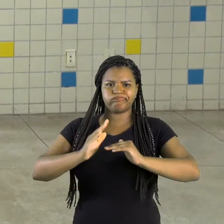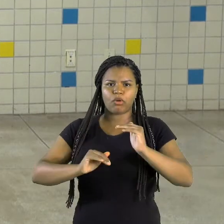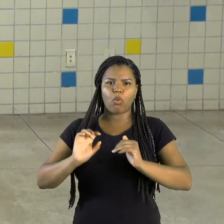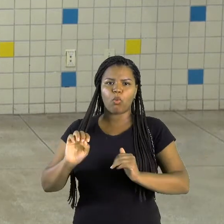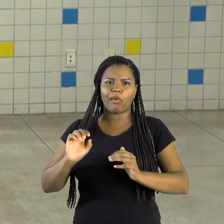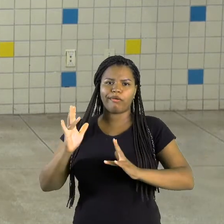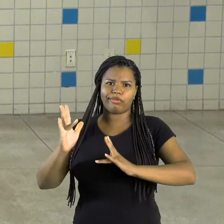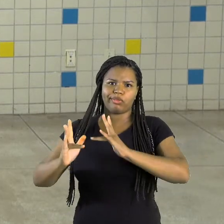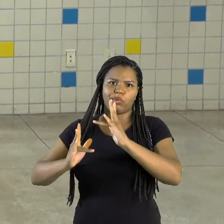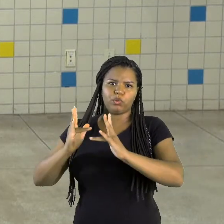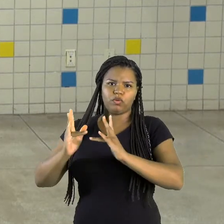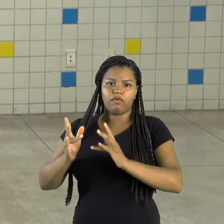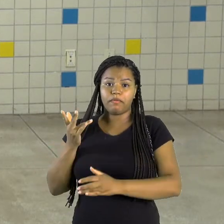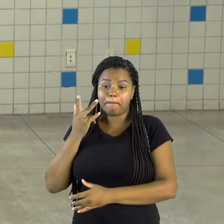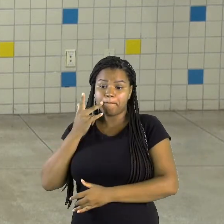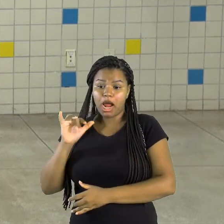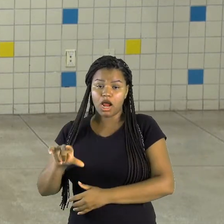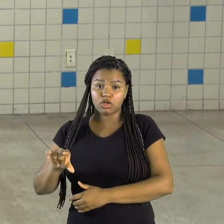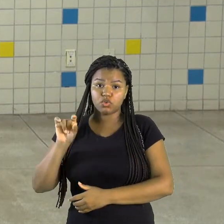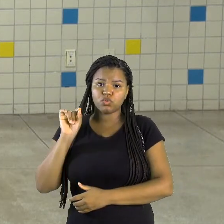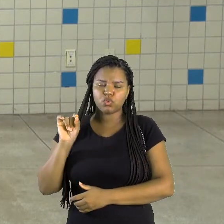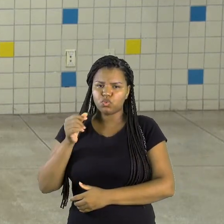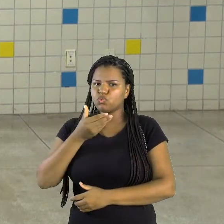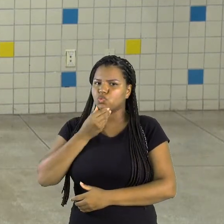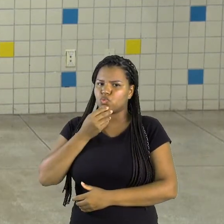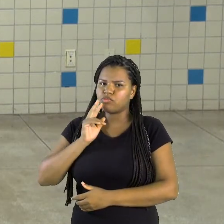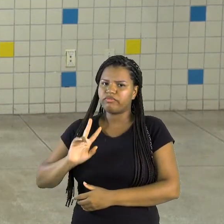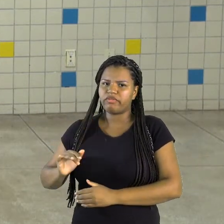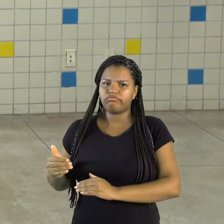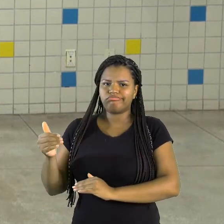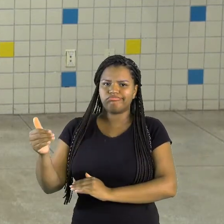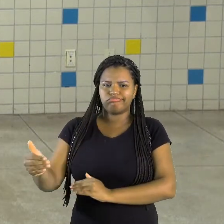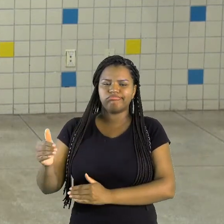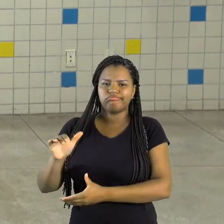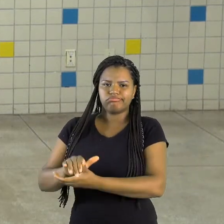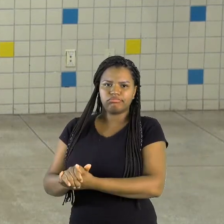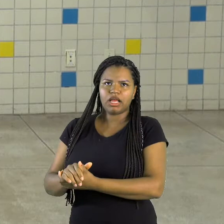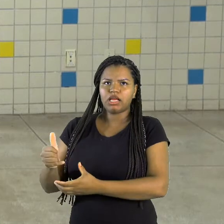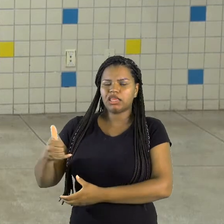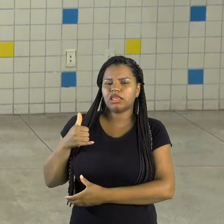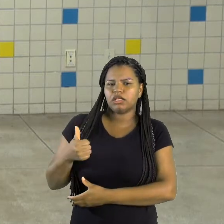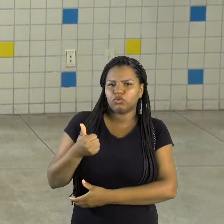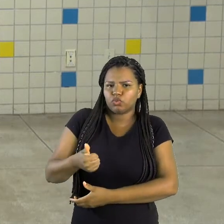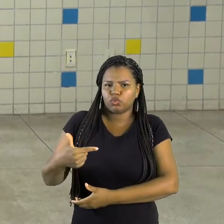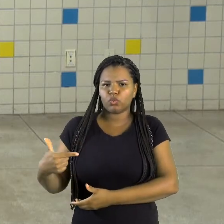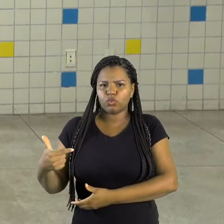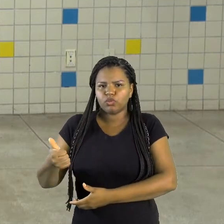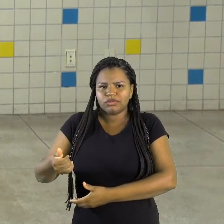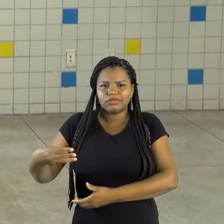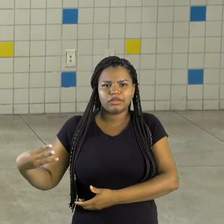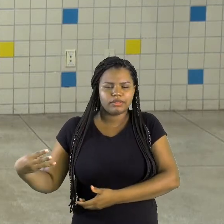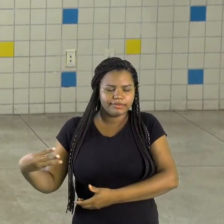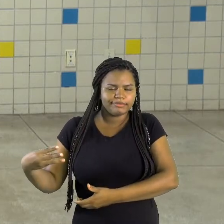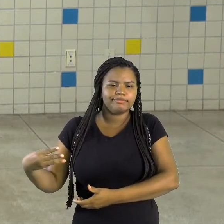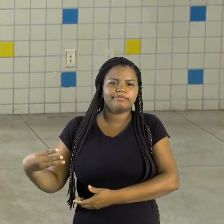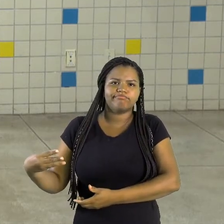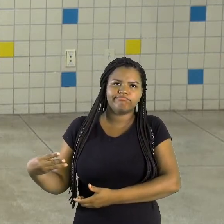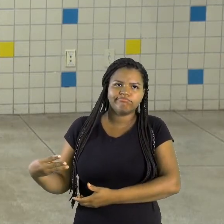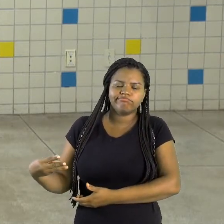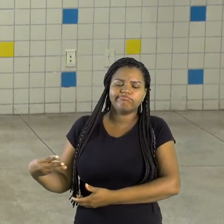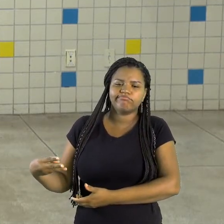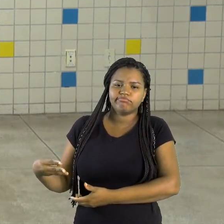Então o pai já escolhia para ela um noivo. Lá pelos 12, 13 anos, ela já